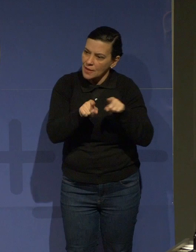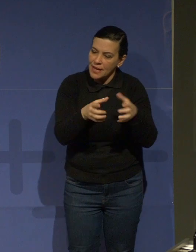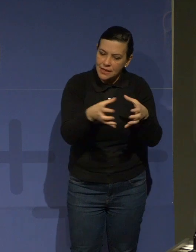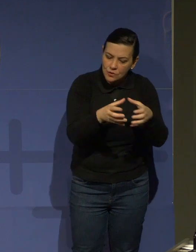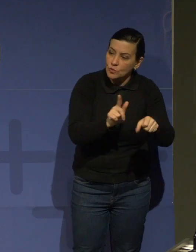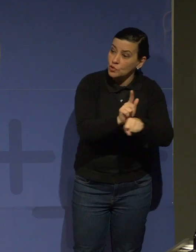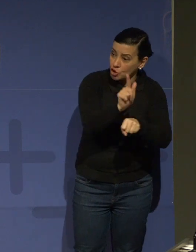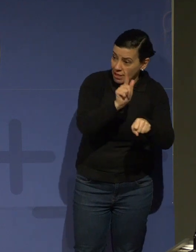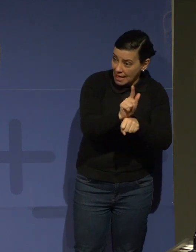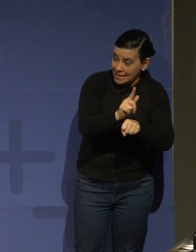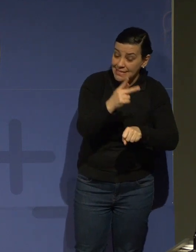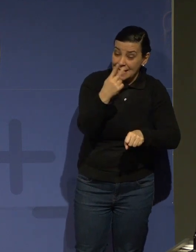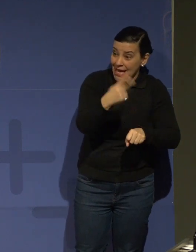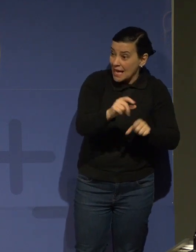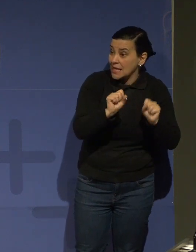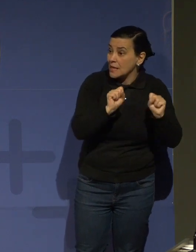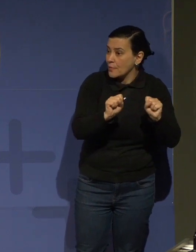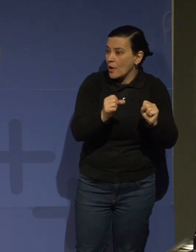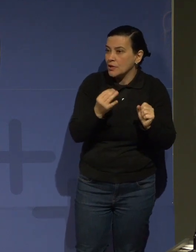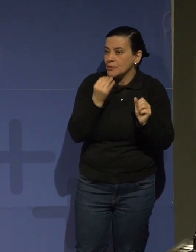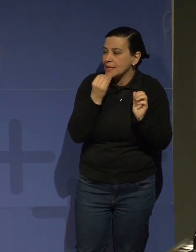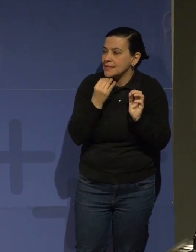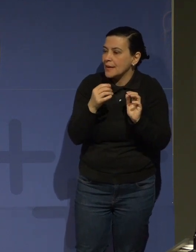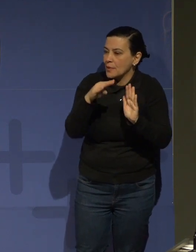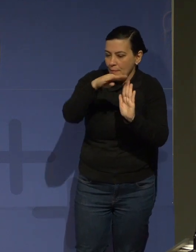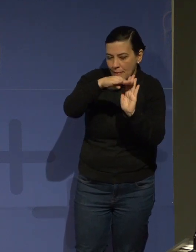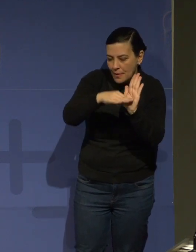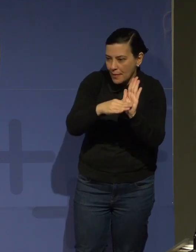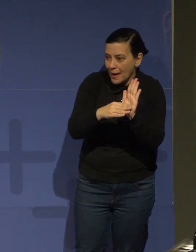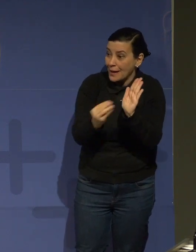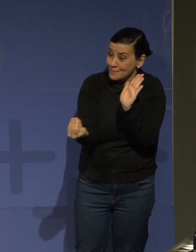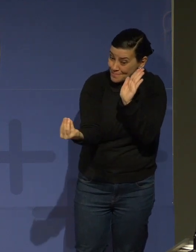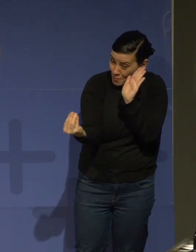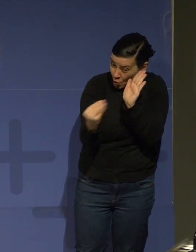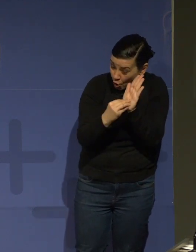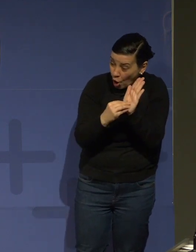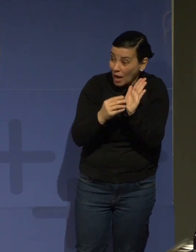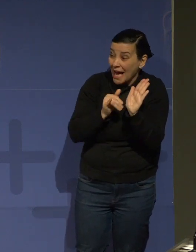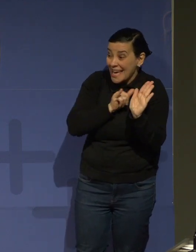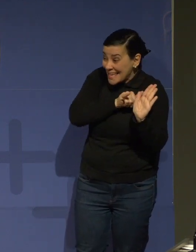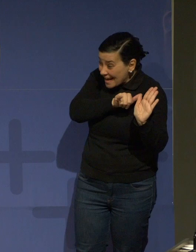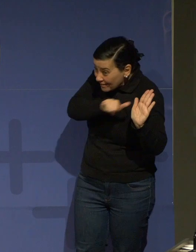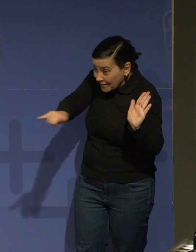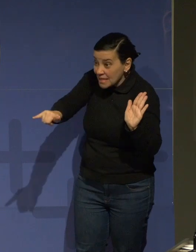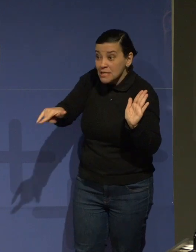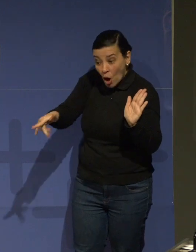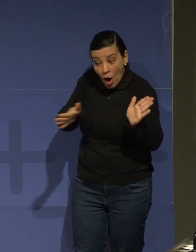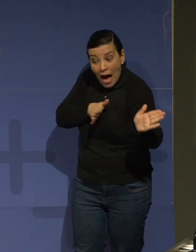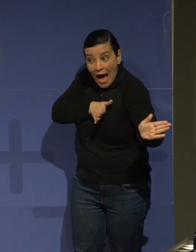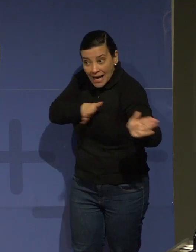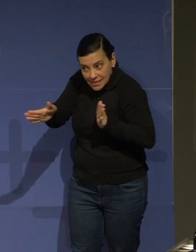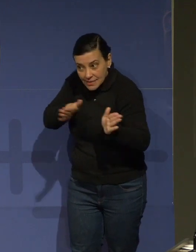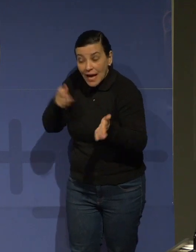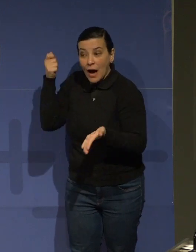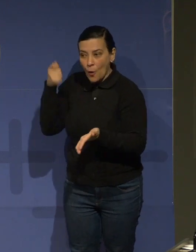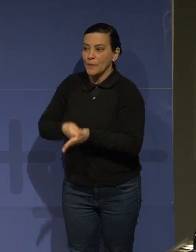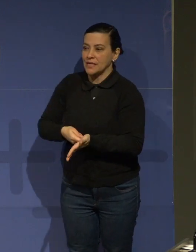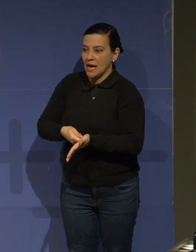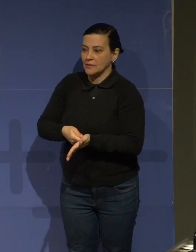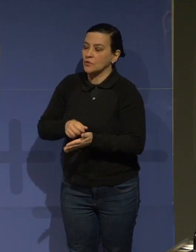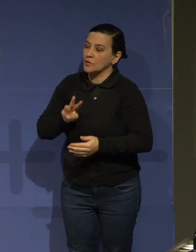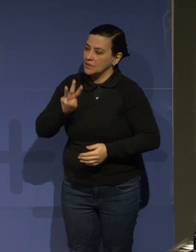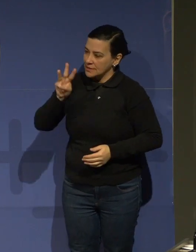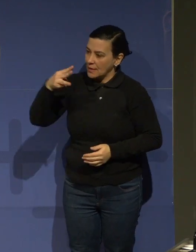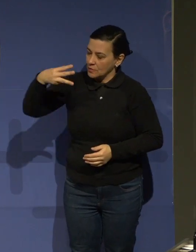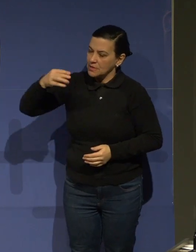Criar e dizer, isso aqui é um requerimento, a gente quer que a acessibilidade seja implementada. Então, isso já foi previsto pelo